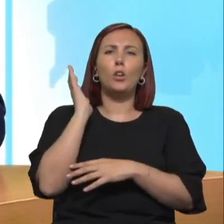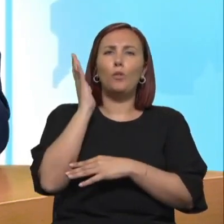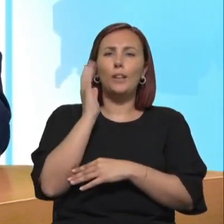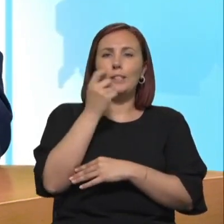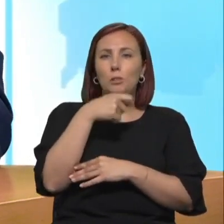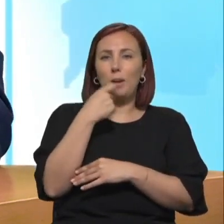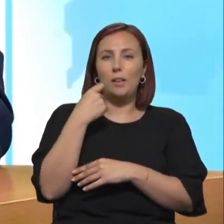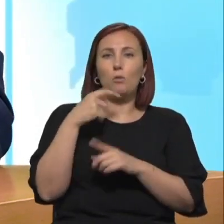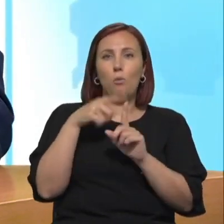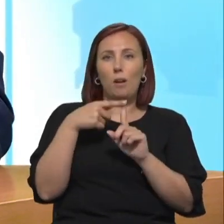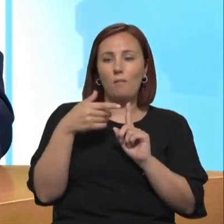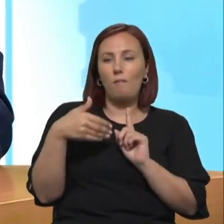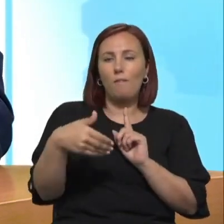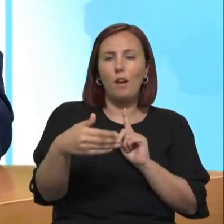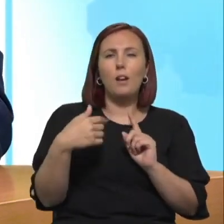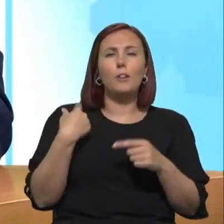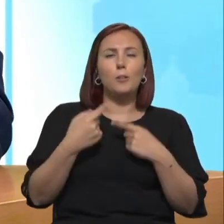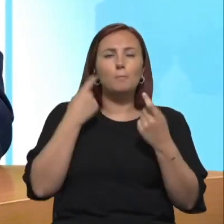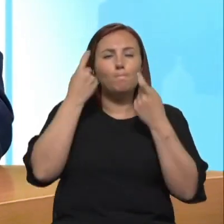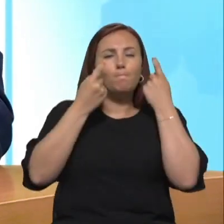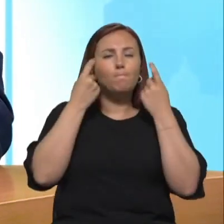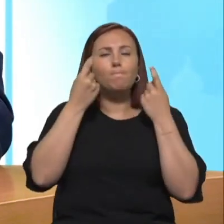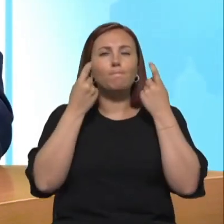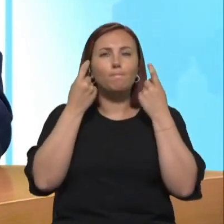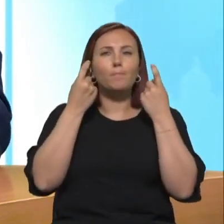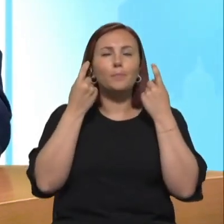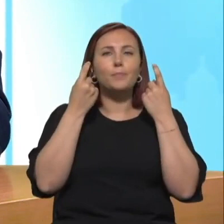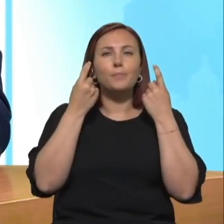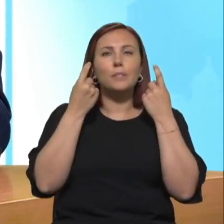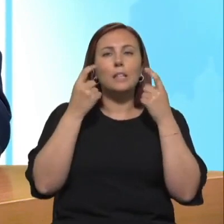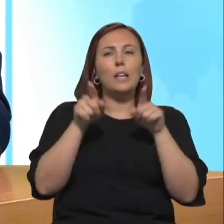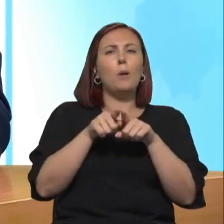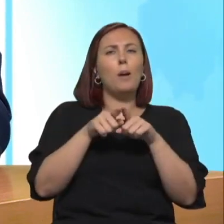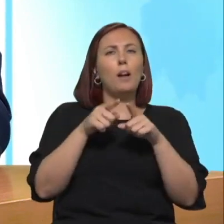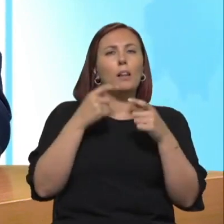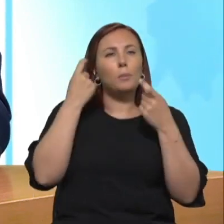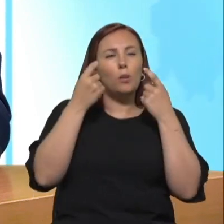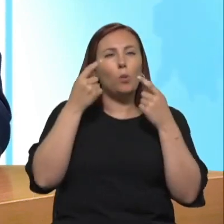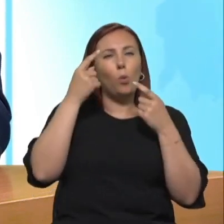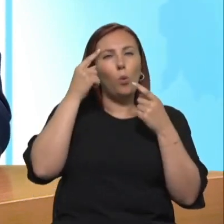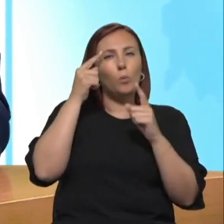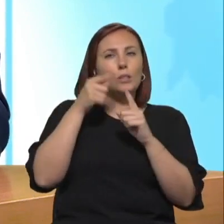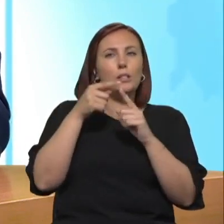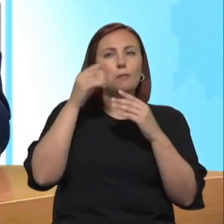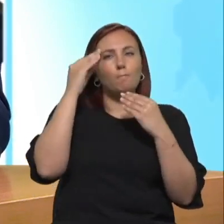ano, tivemos uma preocupação. Tivemos uma preocupação que é uma preocupação também de pedagogia e de